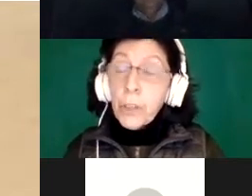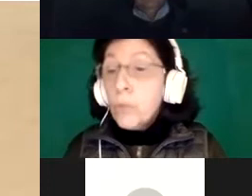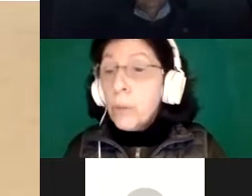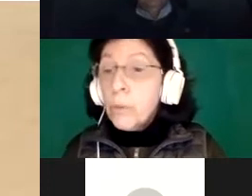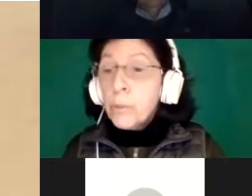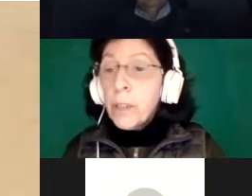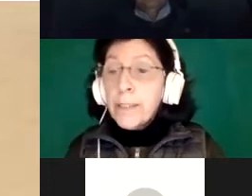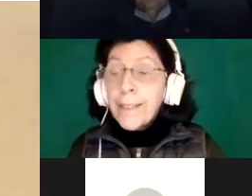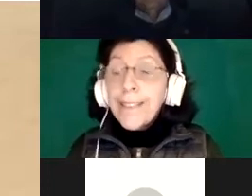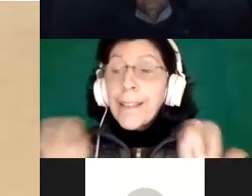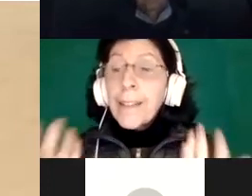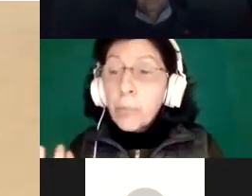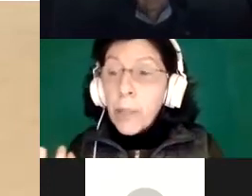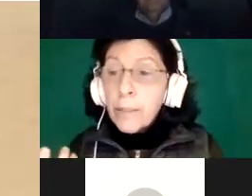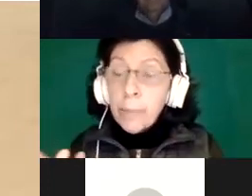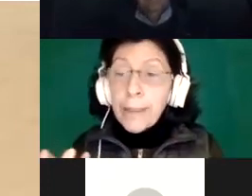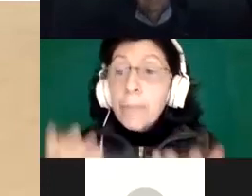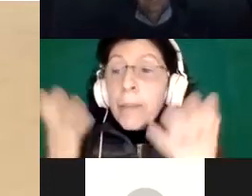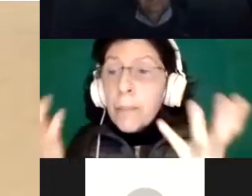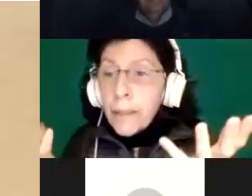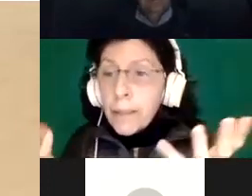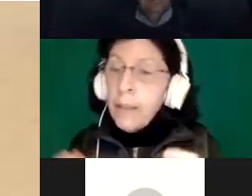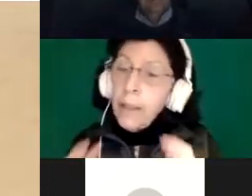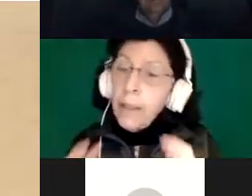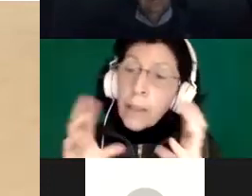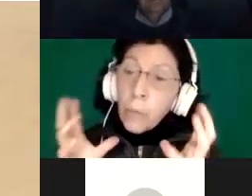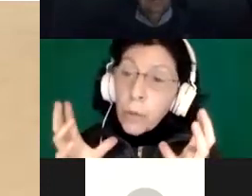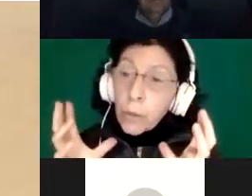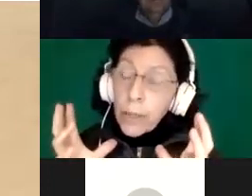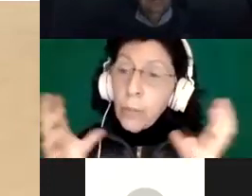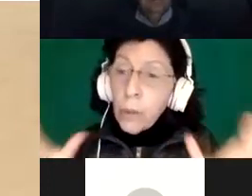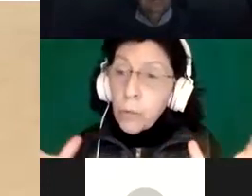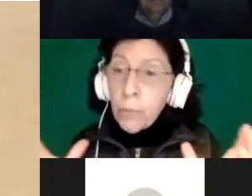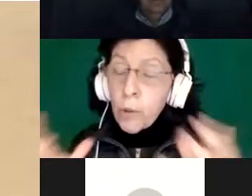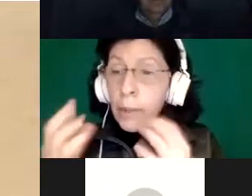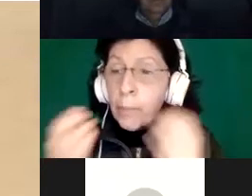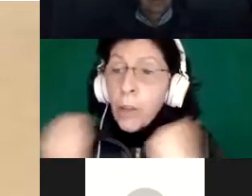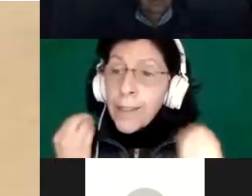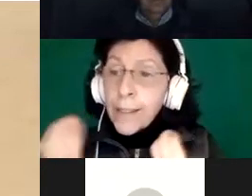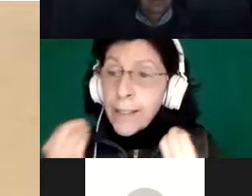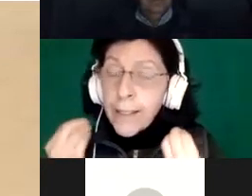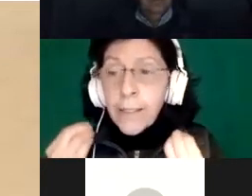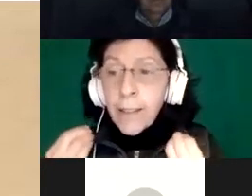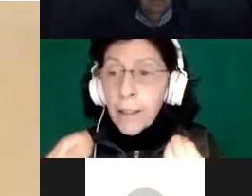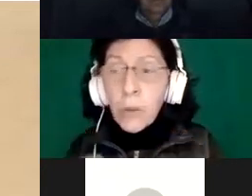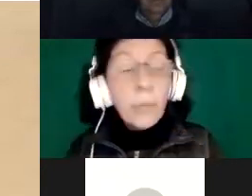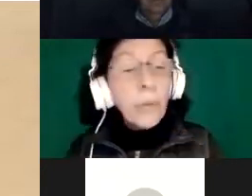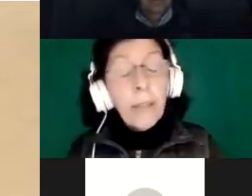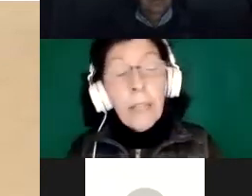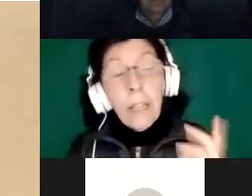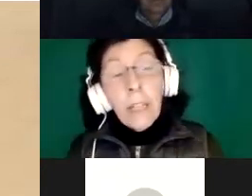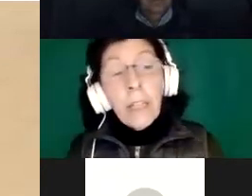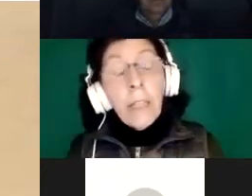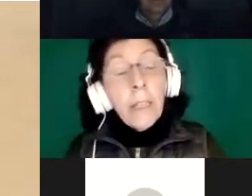fosse traduzido. Portanto, esse detalhe era importante para se perceber que aquele modelo era o modelo dos capuz. Portanto, para nós essa identidade é muito